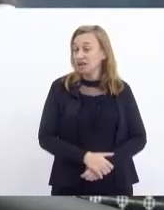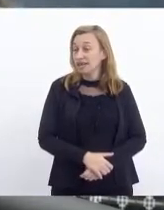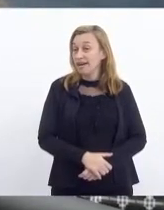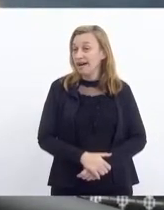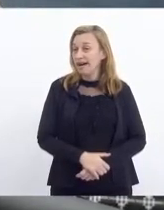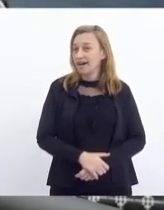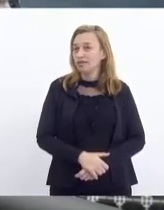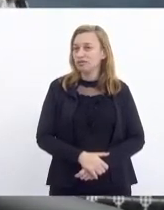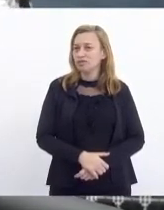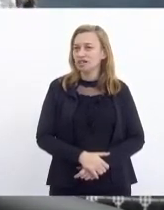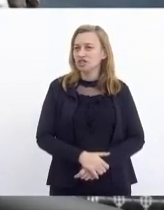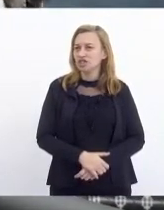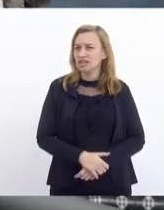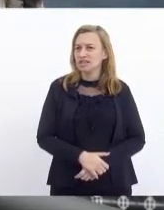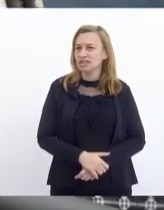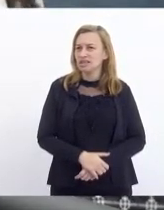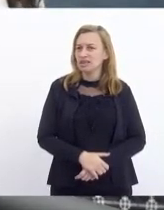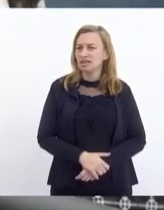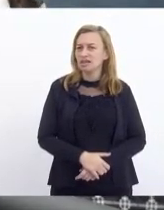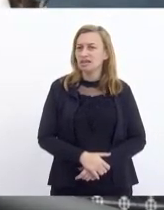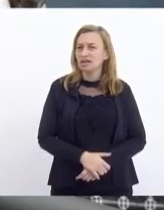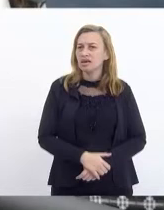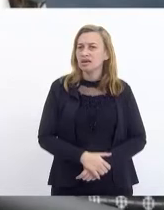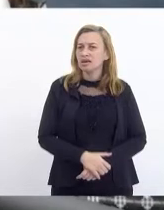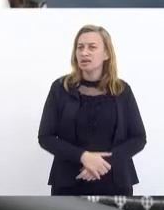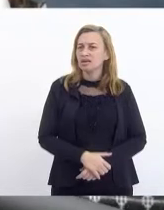Deputado Anderson Moraes.